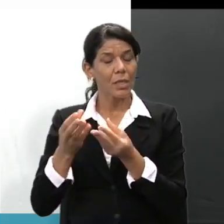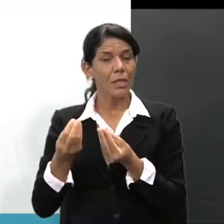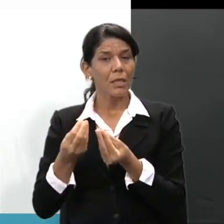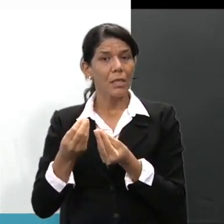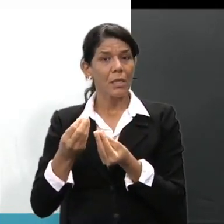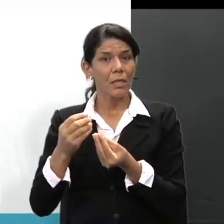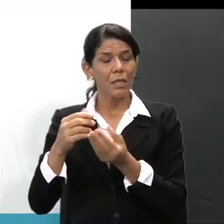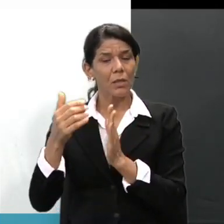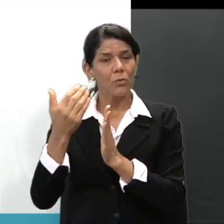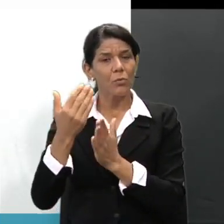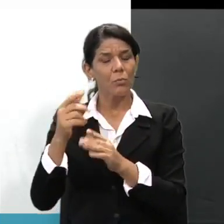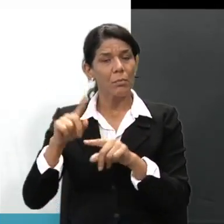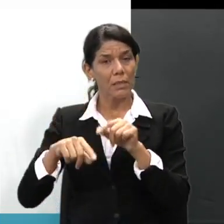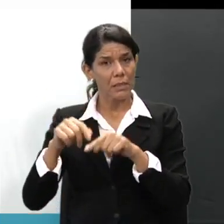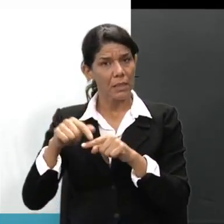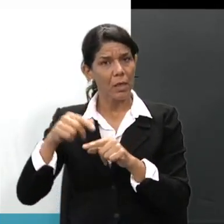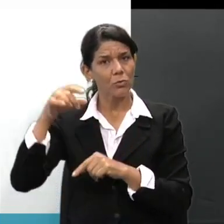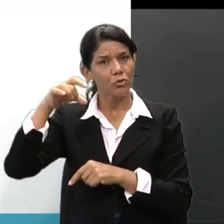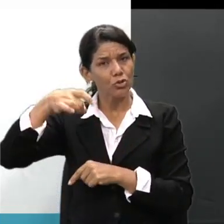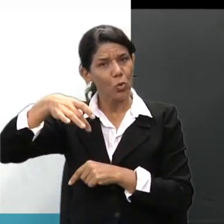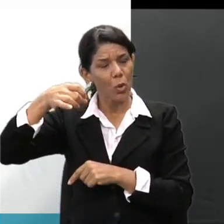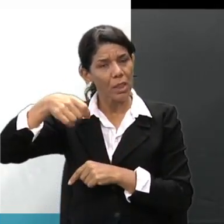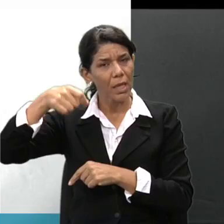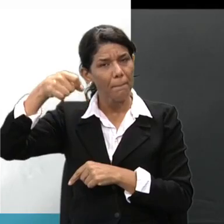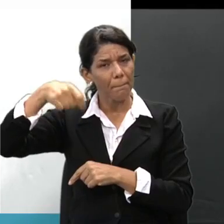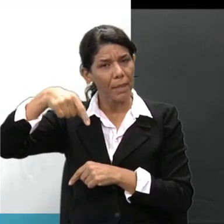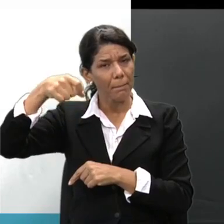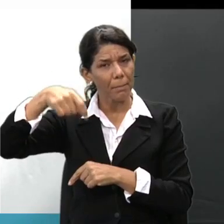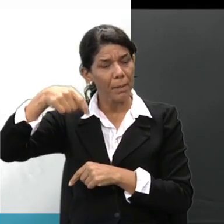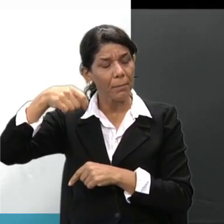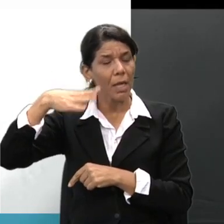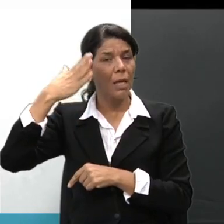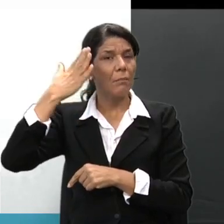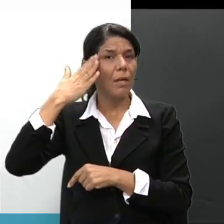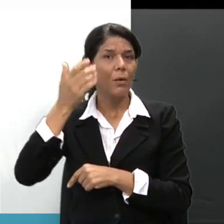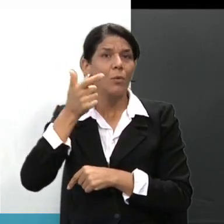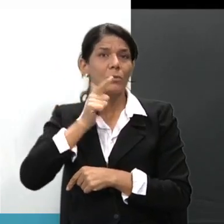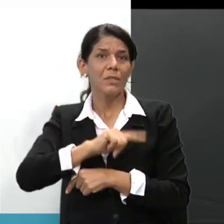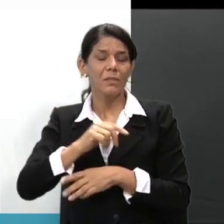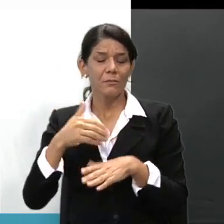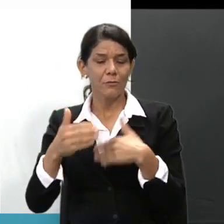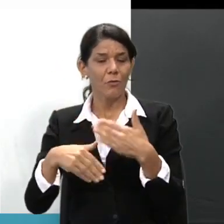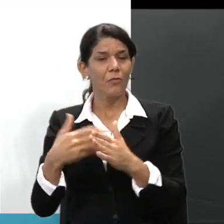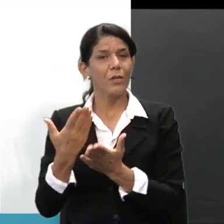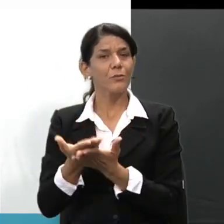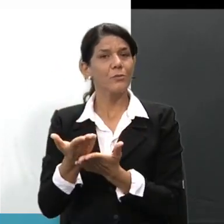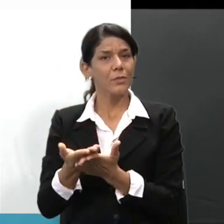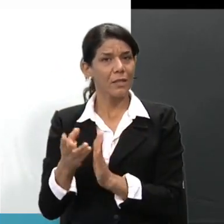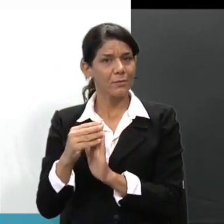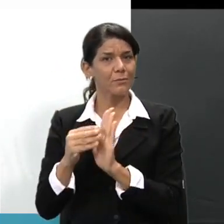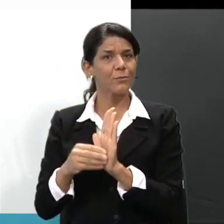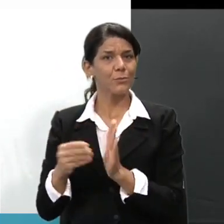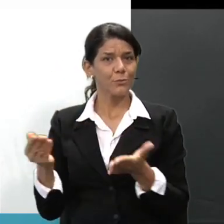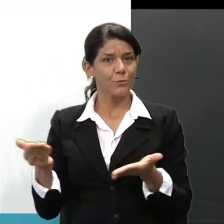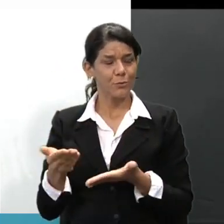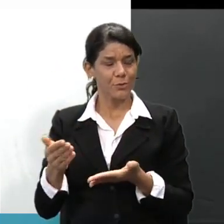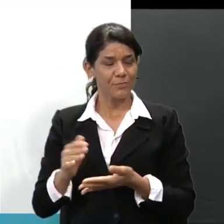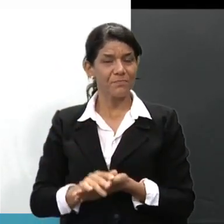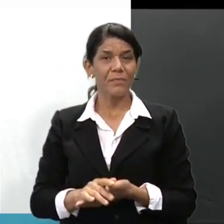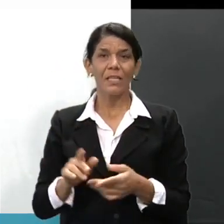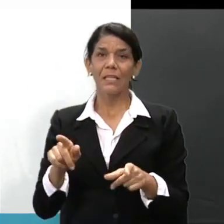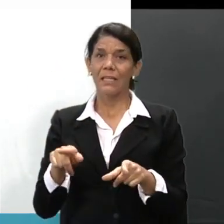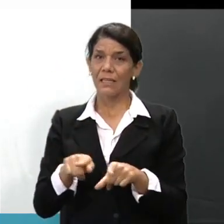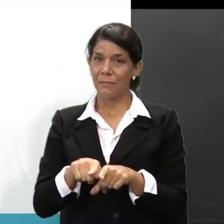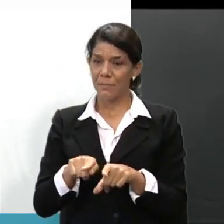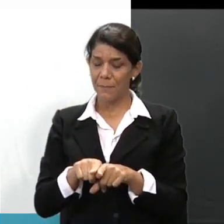de macrogotas para a gente poder desenvolver esse conteúdo. Além de equipo